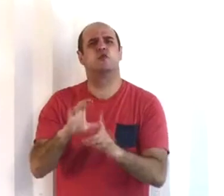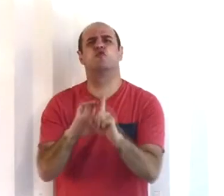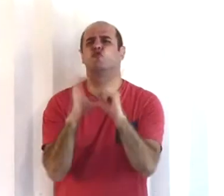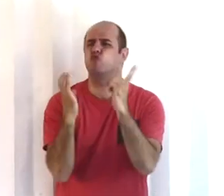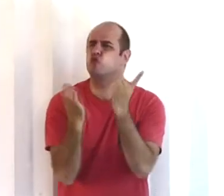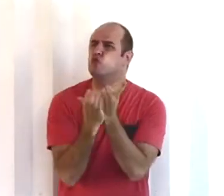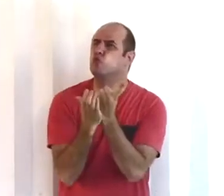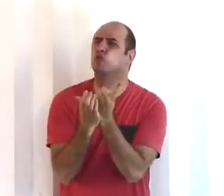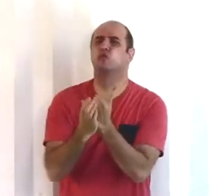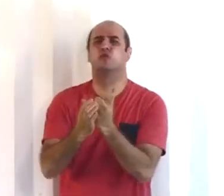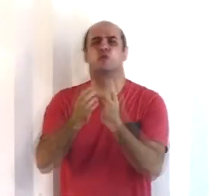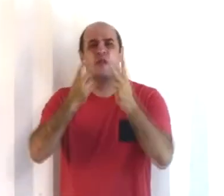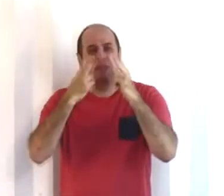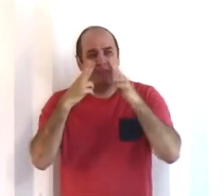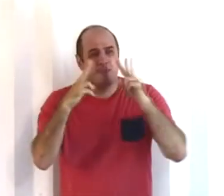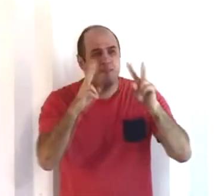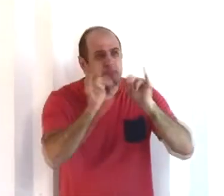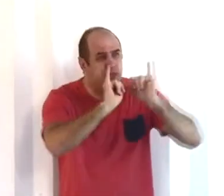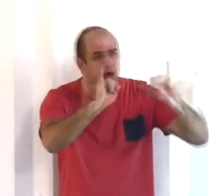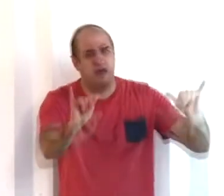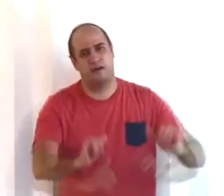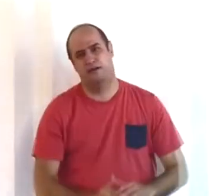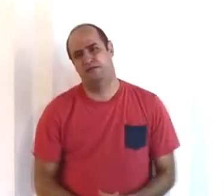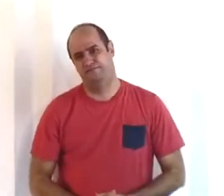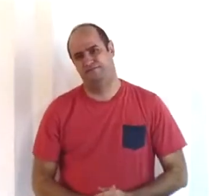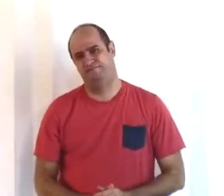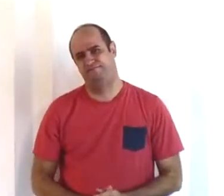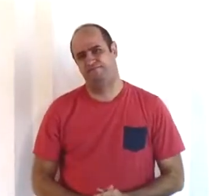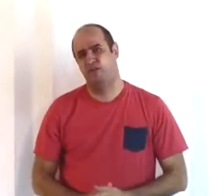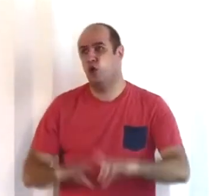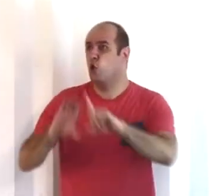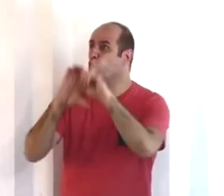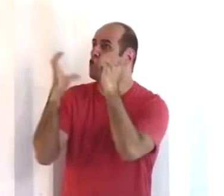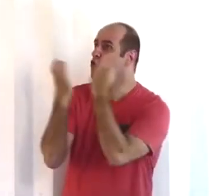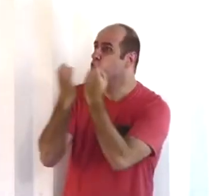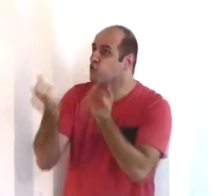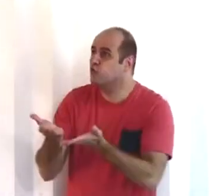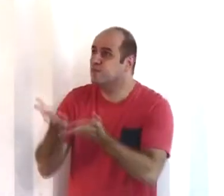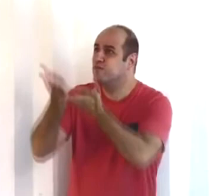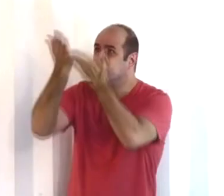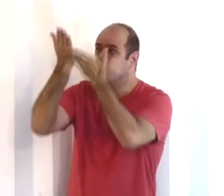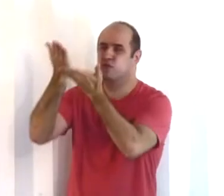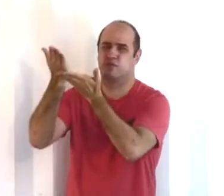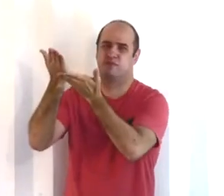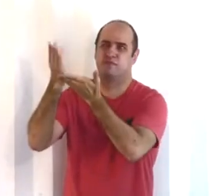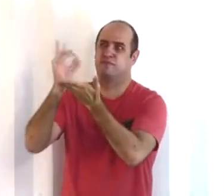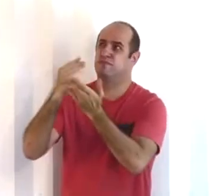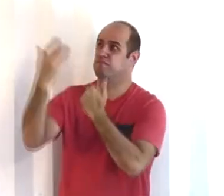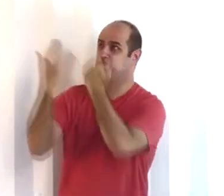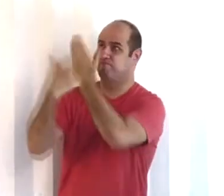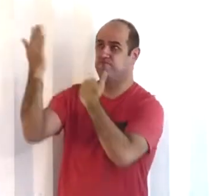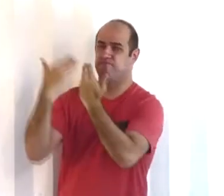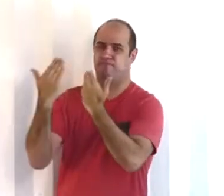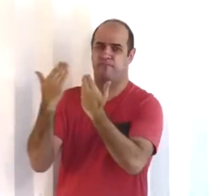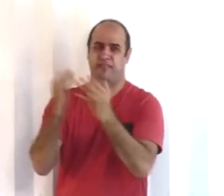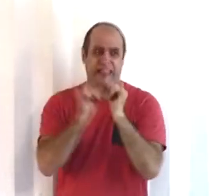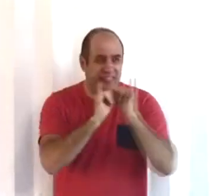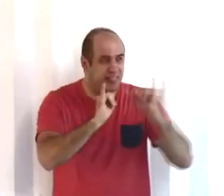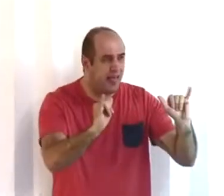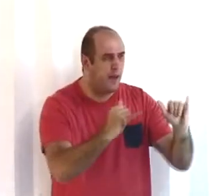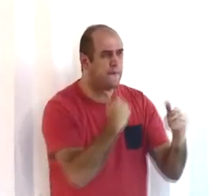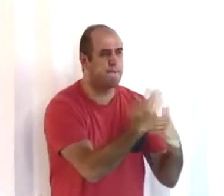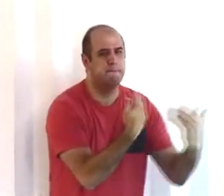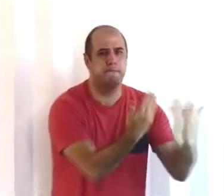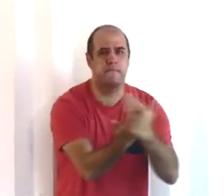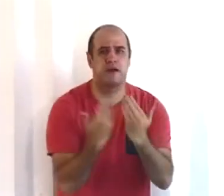Senhor e testemunhando do Senhor. Cultuando ao Senhor é vertical, testemunhando do Senhor é horizontal. Nós